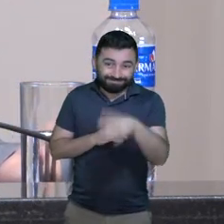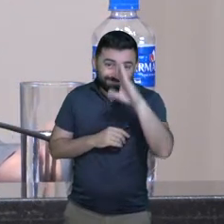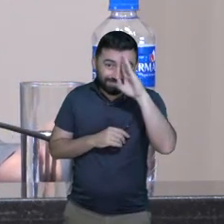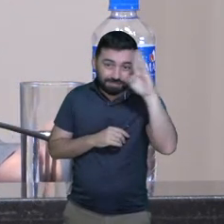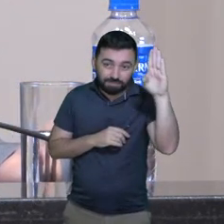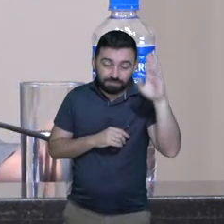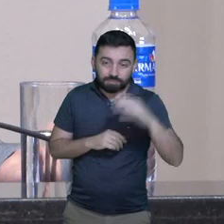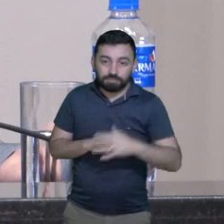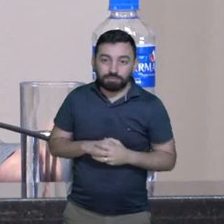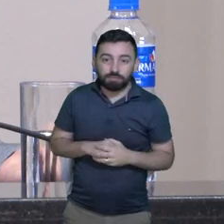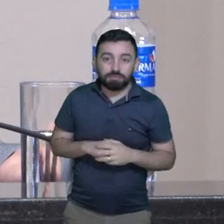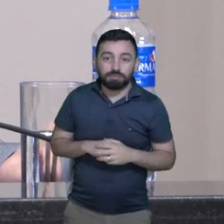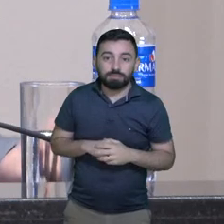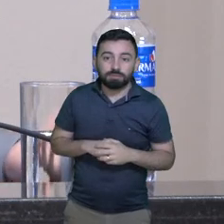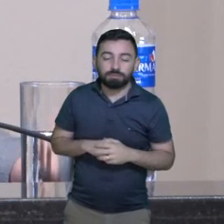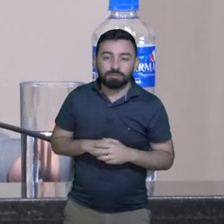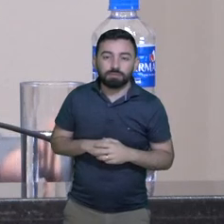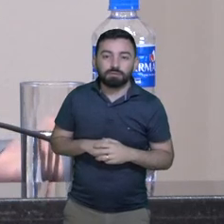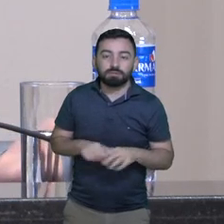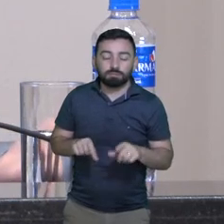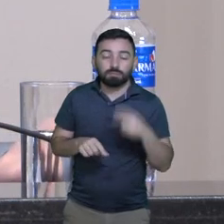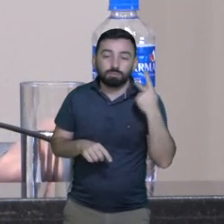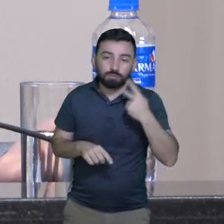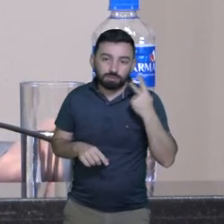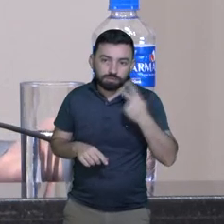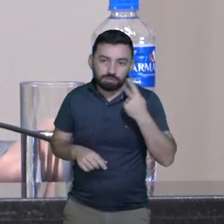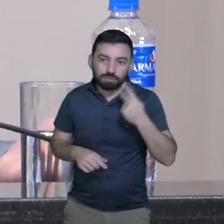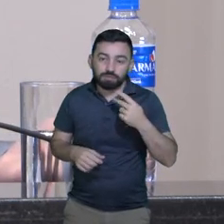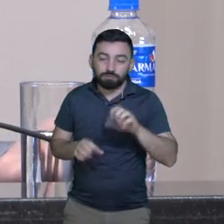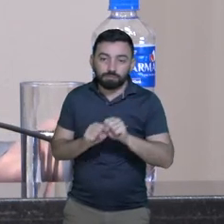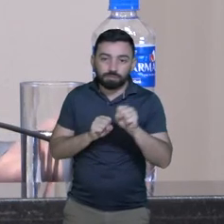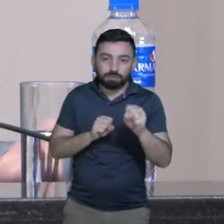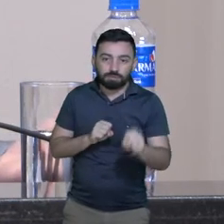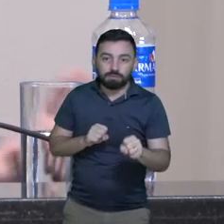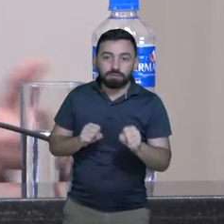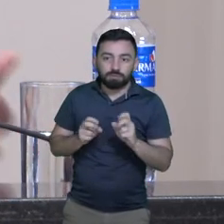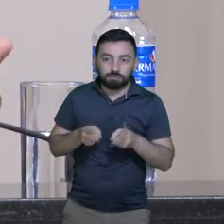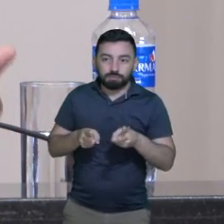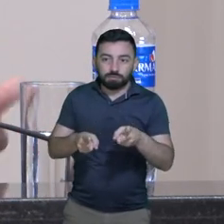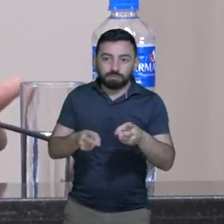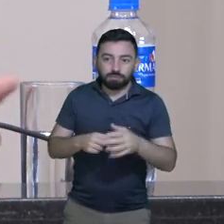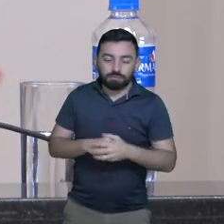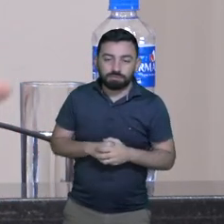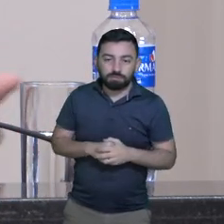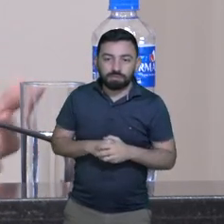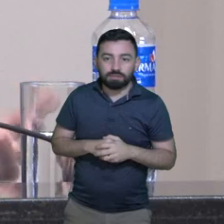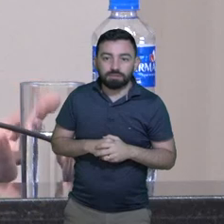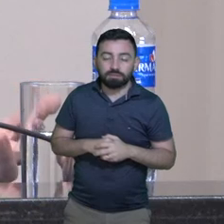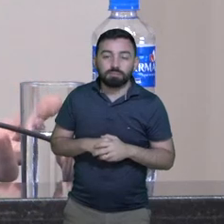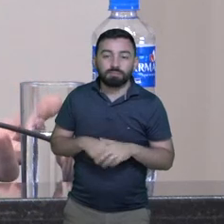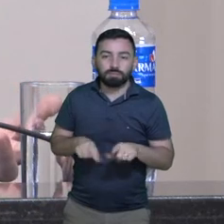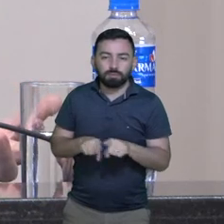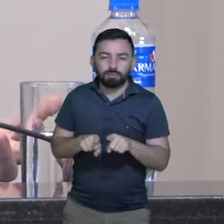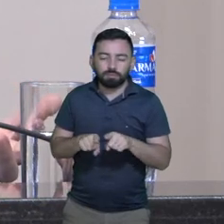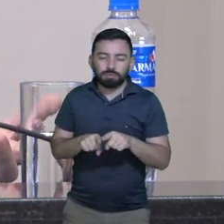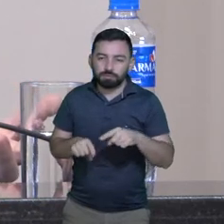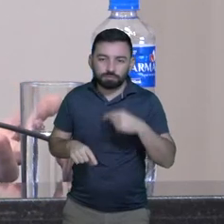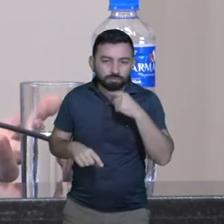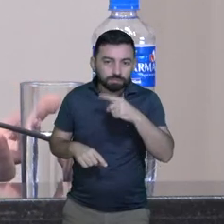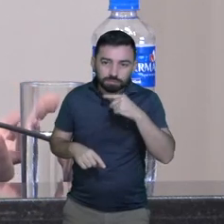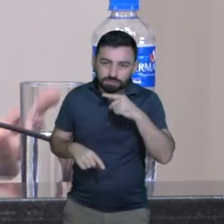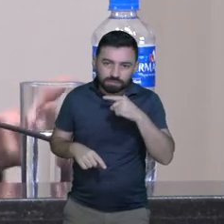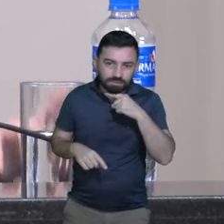pensar né nessa política de formação continuada né ou seja inclusiva não é mais possível pensar uma